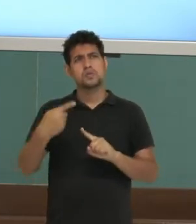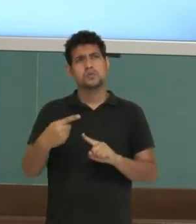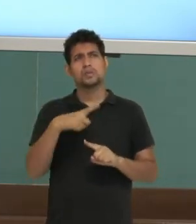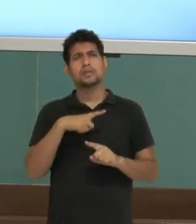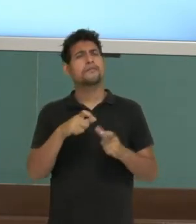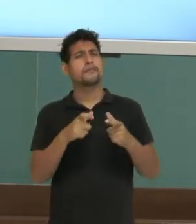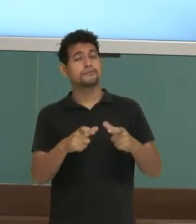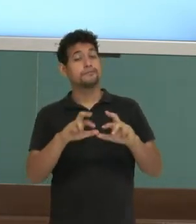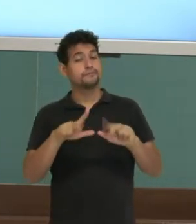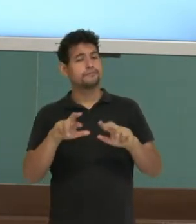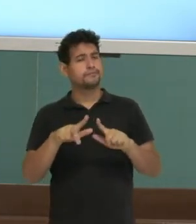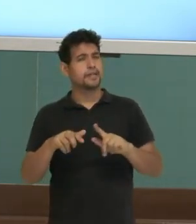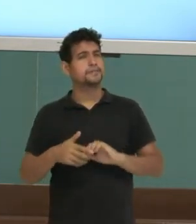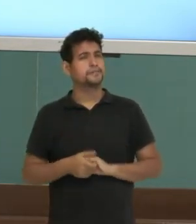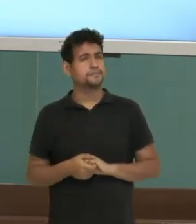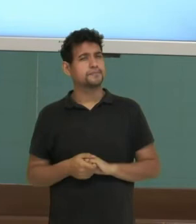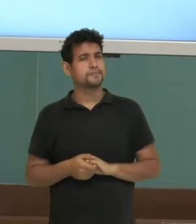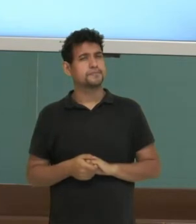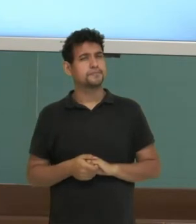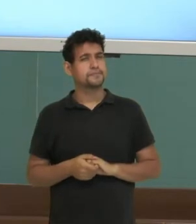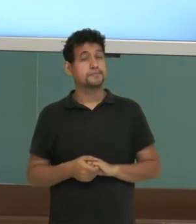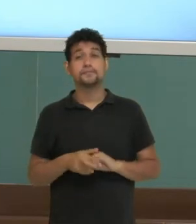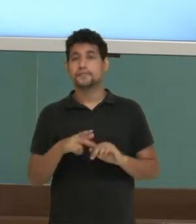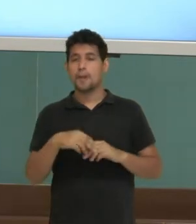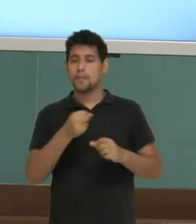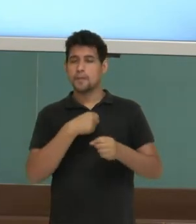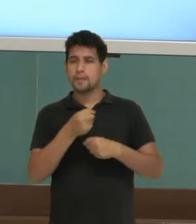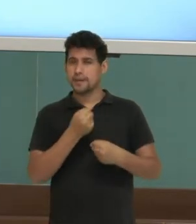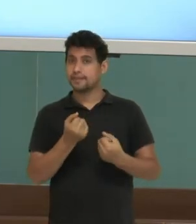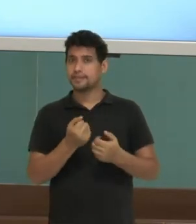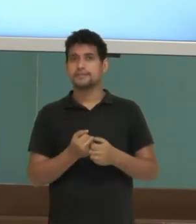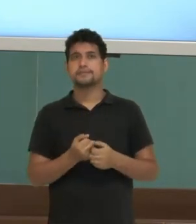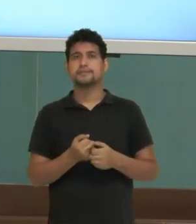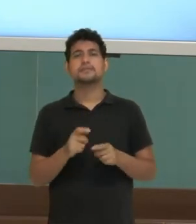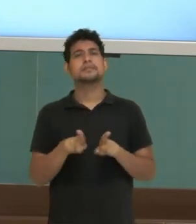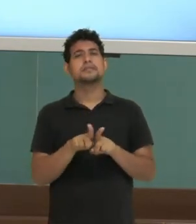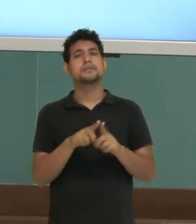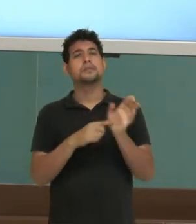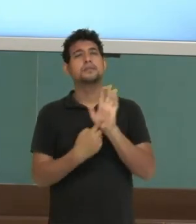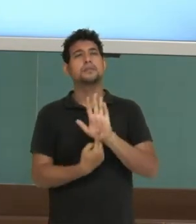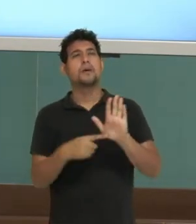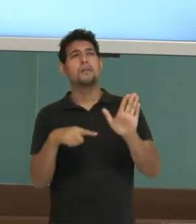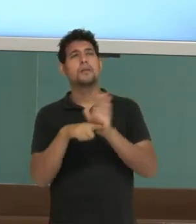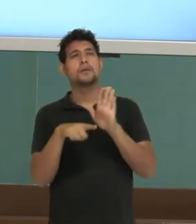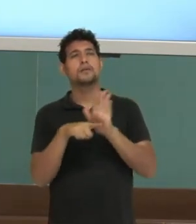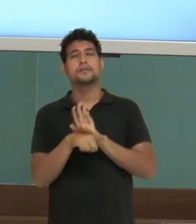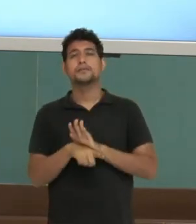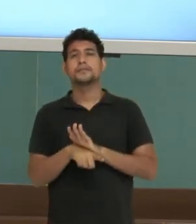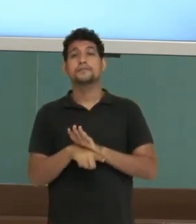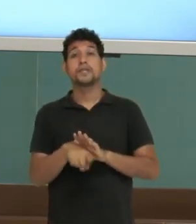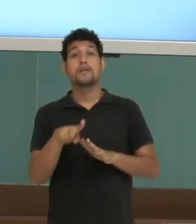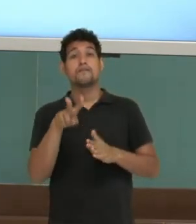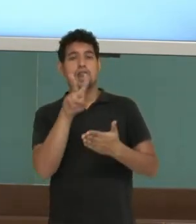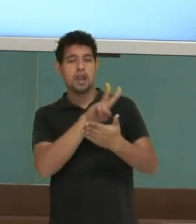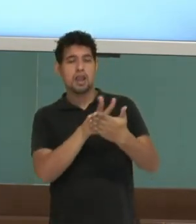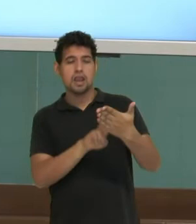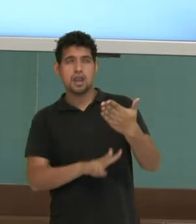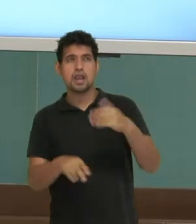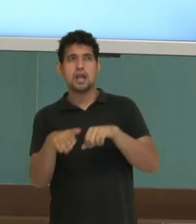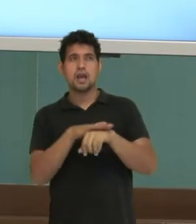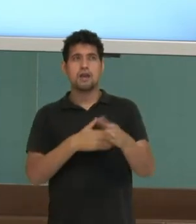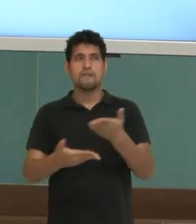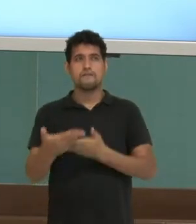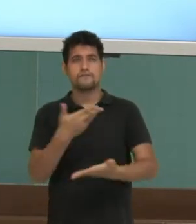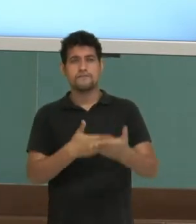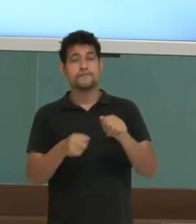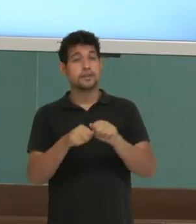hemisfério outra estação do ano? Como na reportagem? Aí eu lanço para vocês uma pergunta. Leia o diálogo, nós fizemos